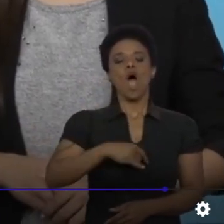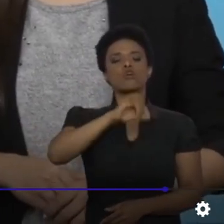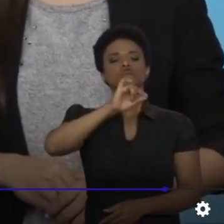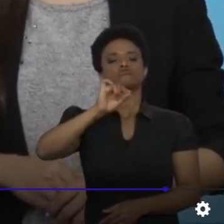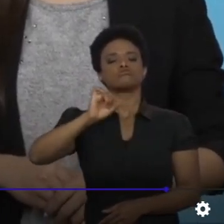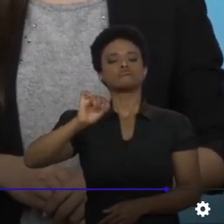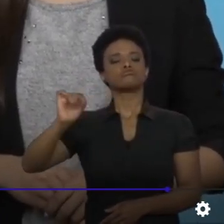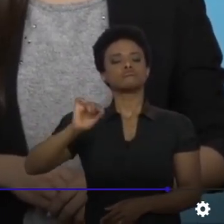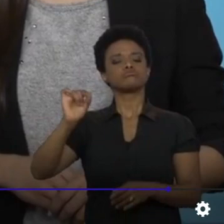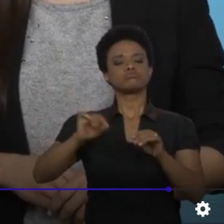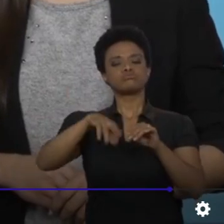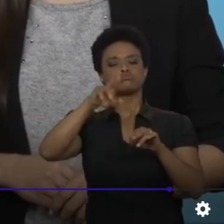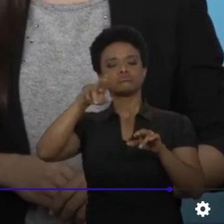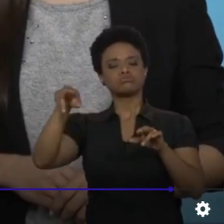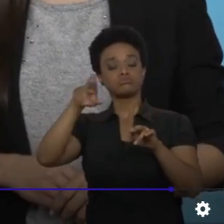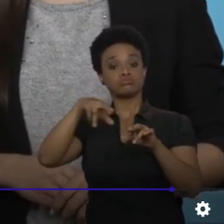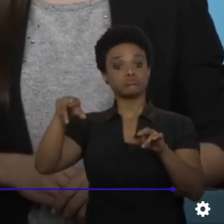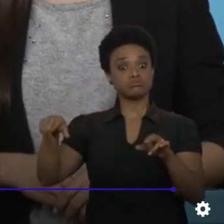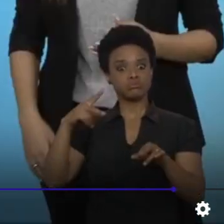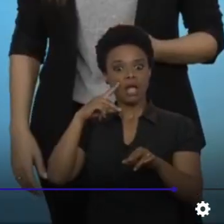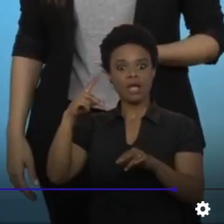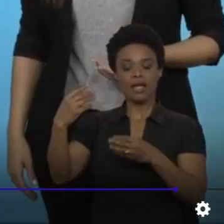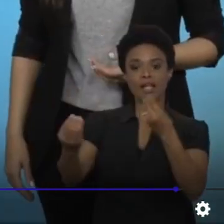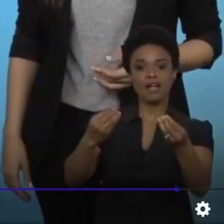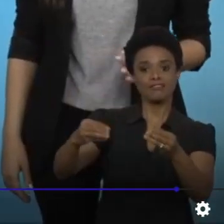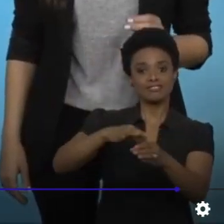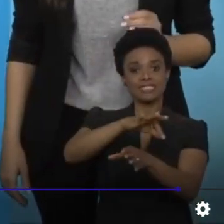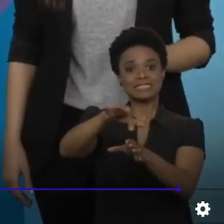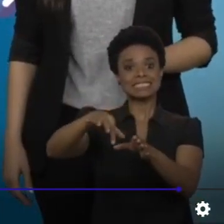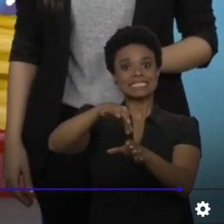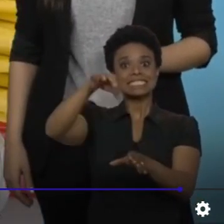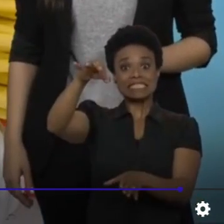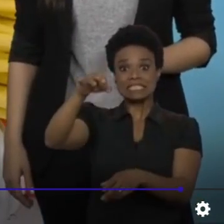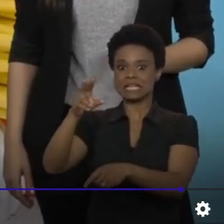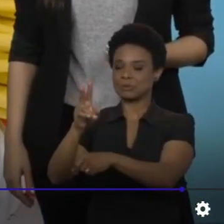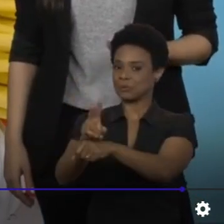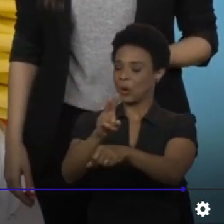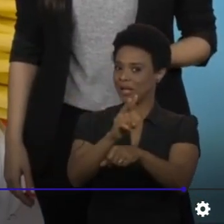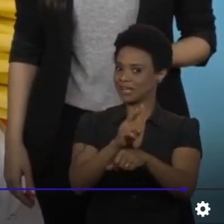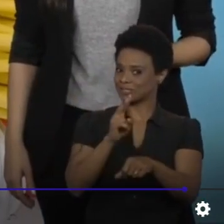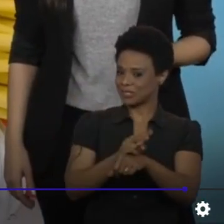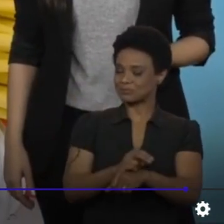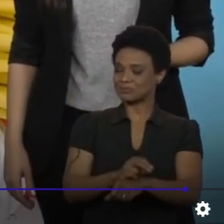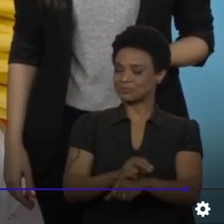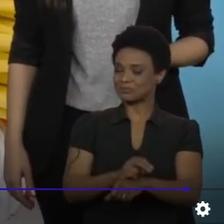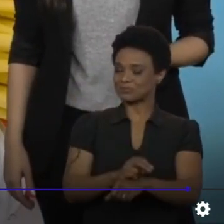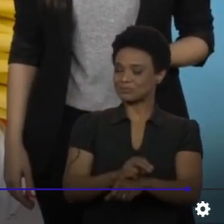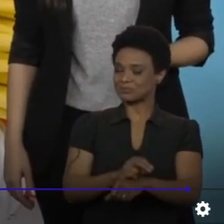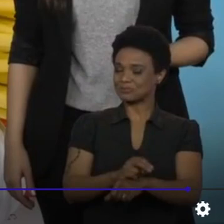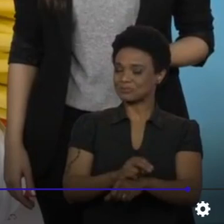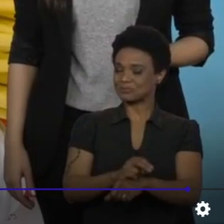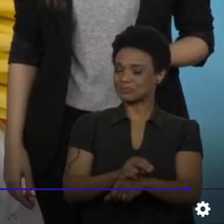a coordenação seletiva das proteções. E, por fim, na quinta fase, devemos listar